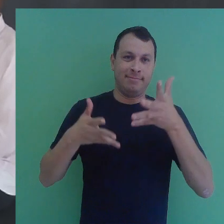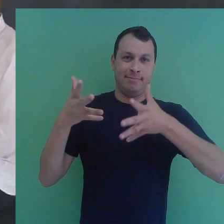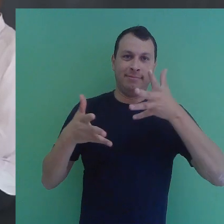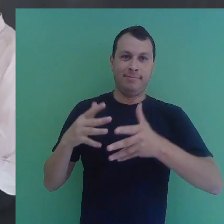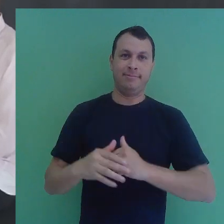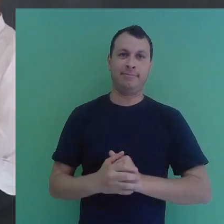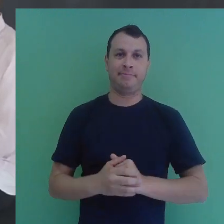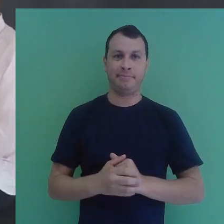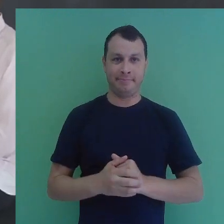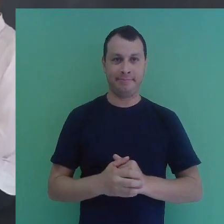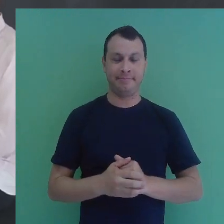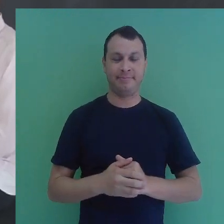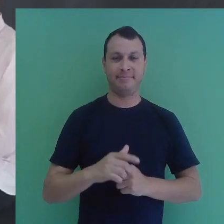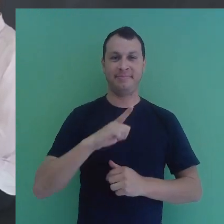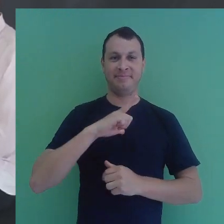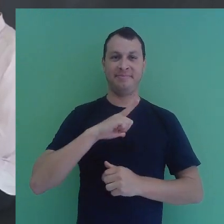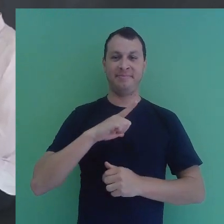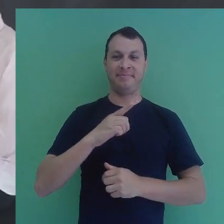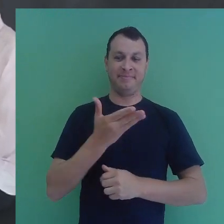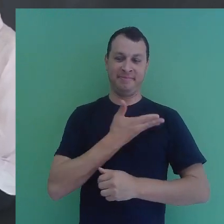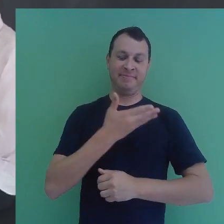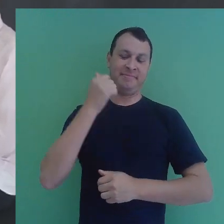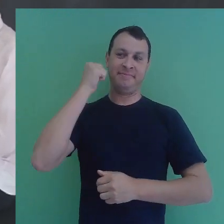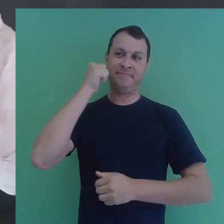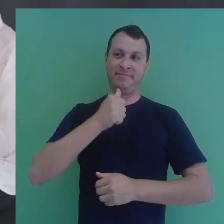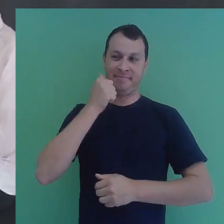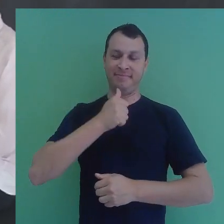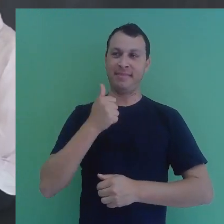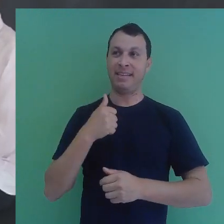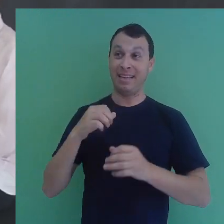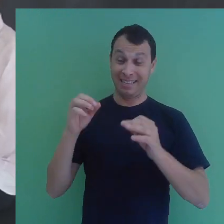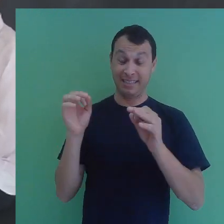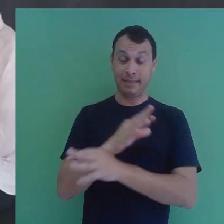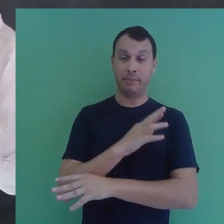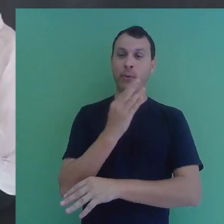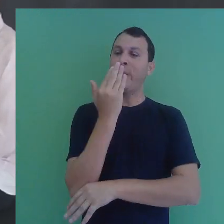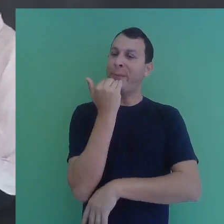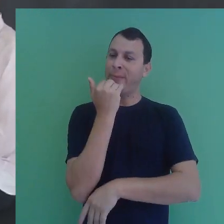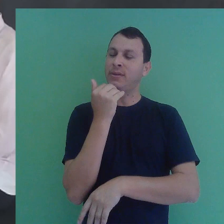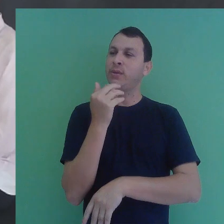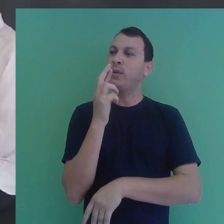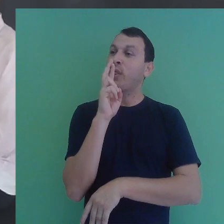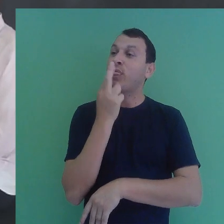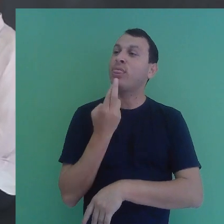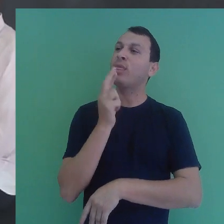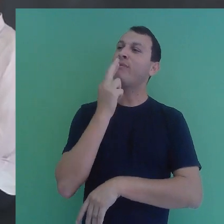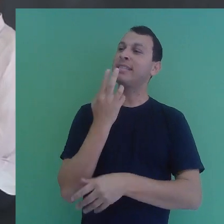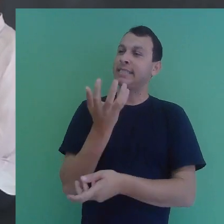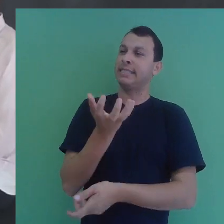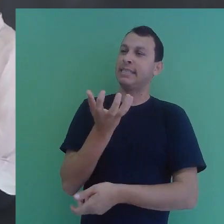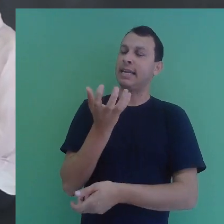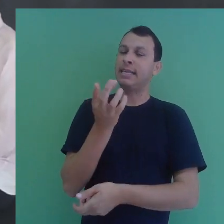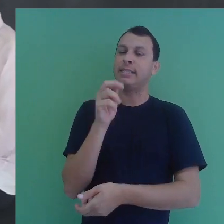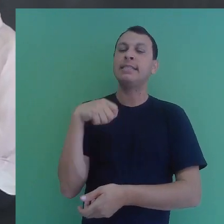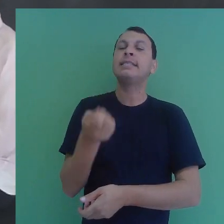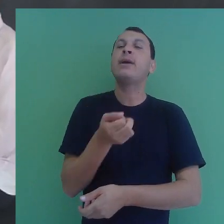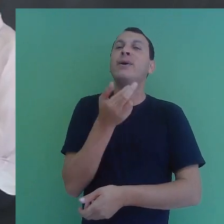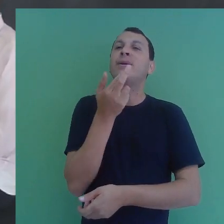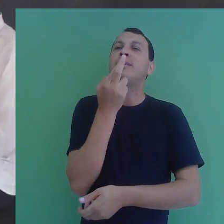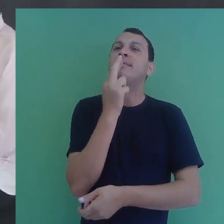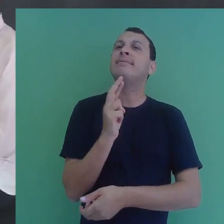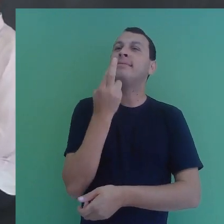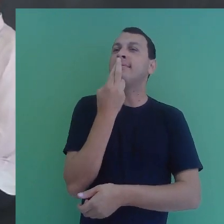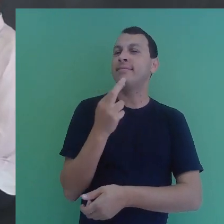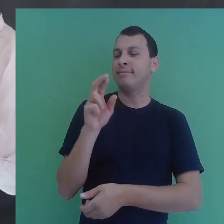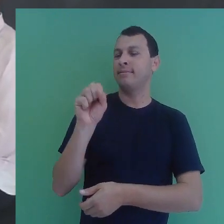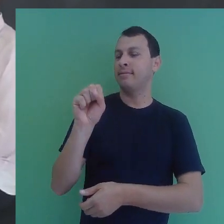aqui de trabalho e uma colega nossa surda, e daí, depois do almoço, a gente ia tomar um sorvete, né? Daí ele tava com... Qual que é o sinal de sorvete? O